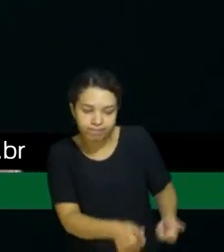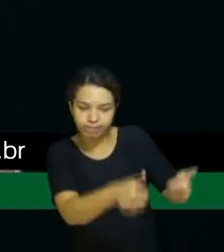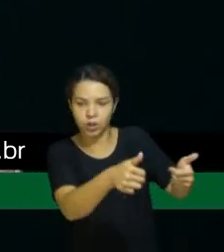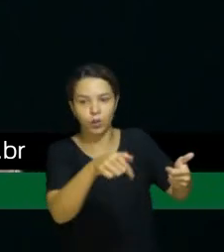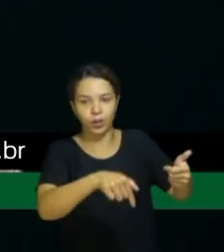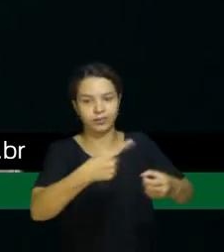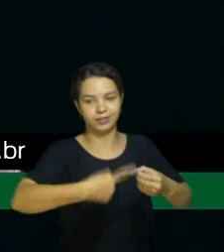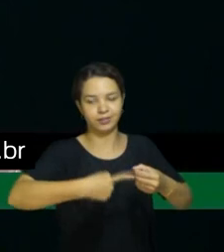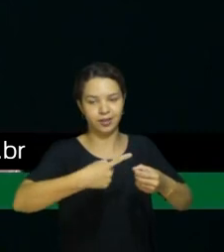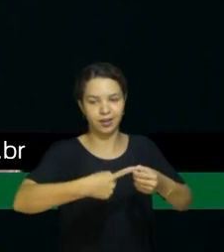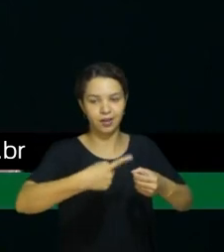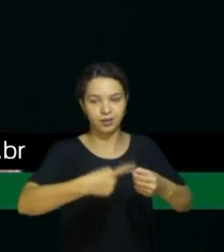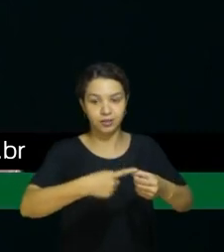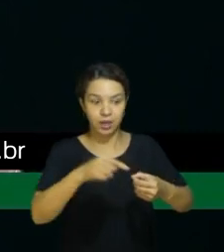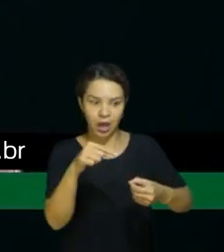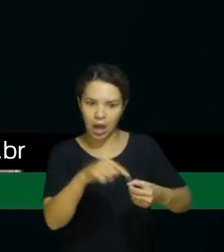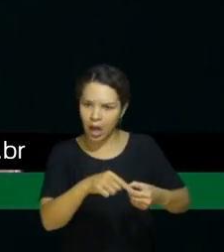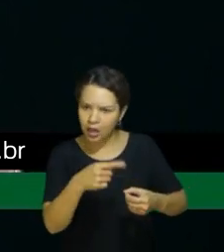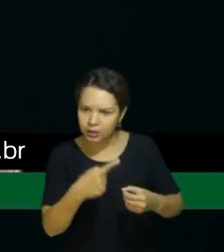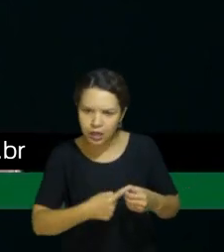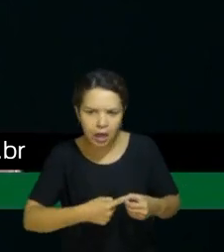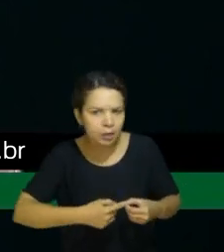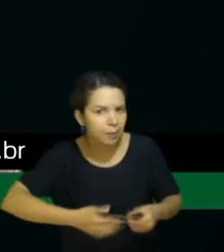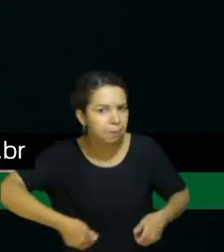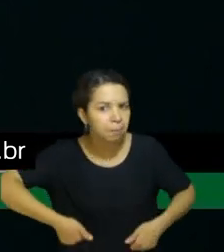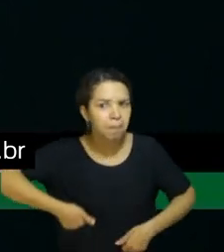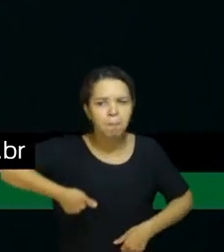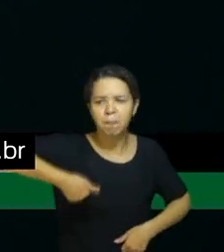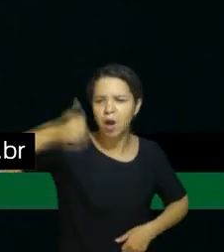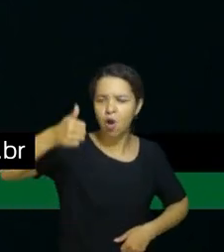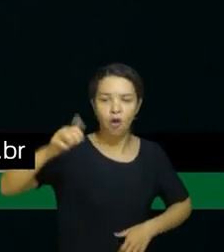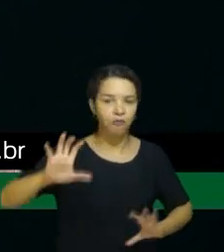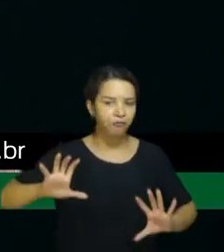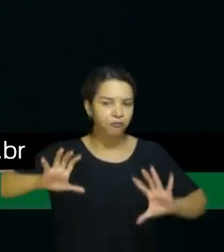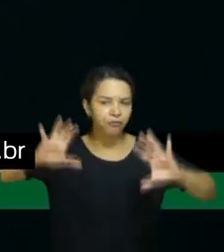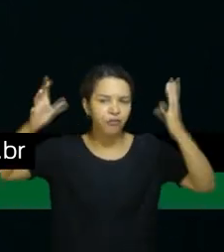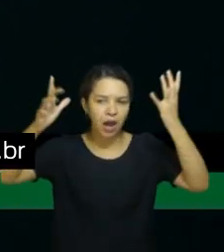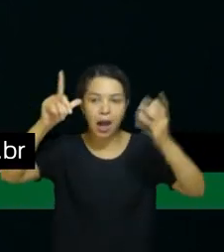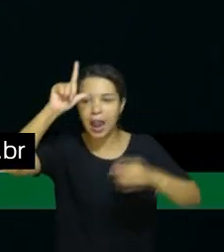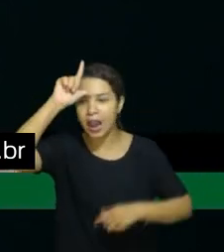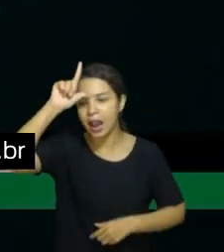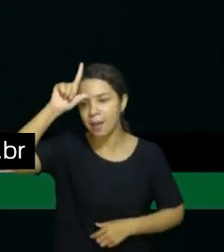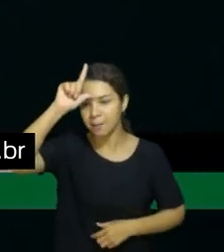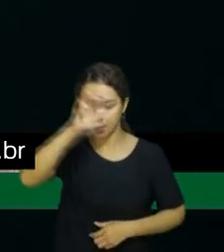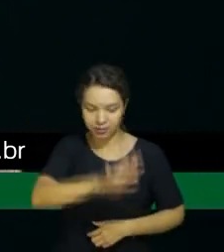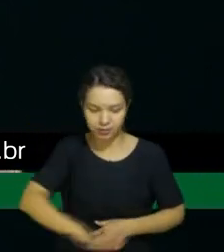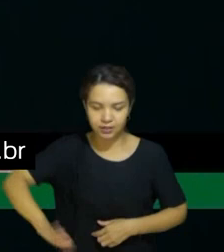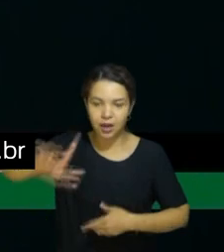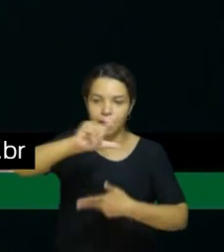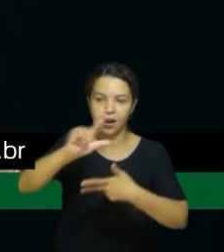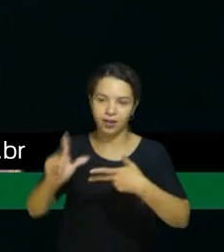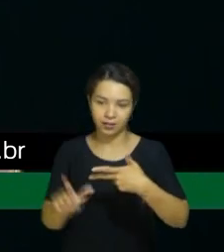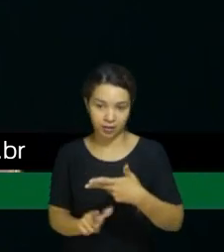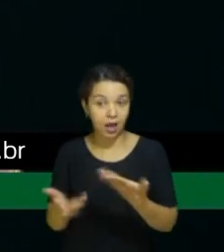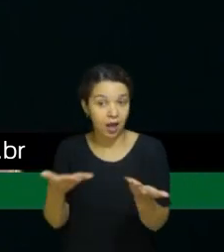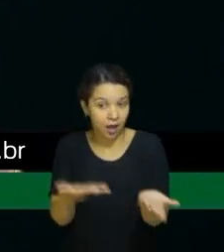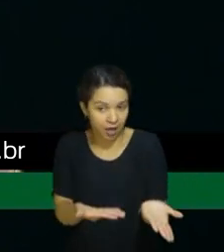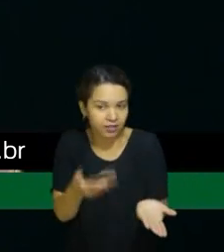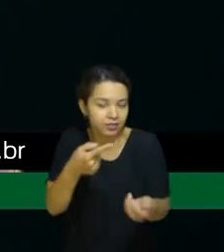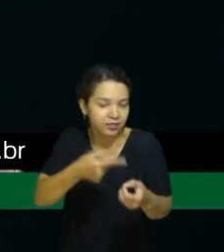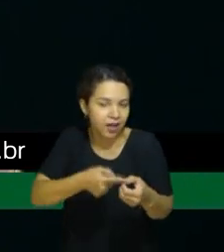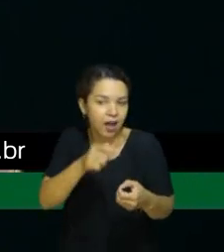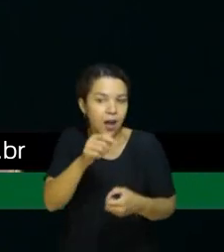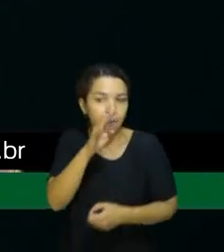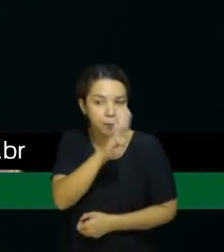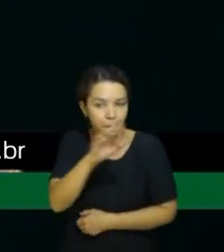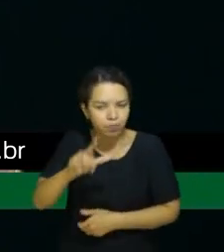realiza a maior festa alemã da América Latina e para fazer Blumenau crescer ainda mais temos o apoio do governador